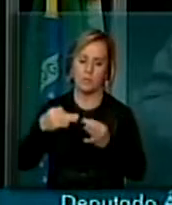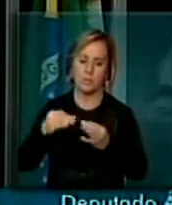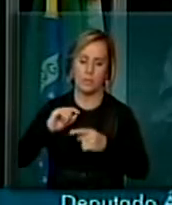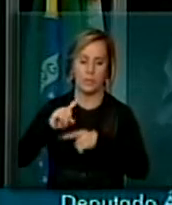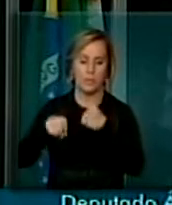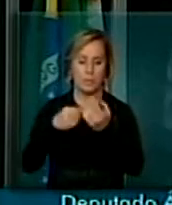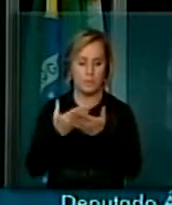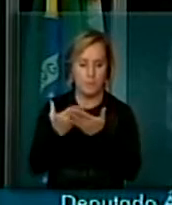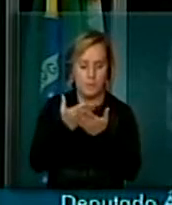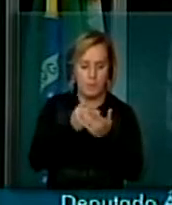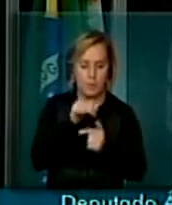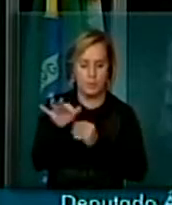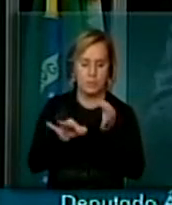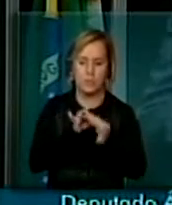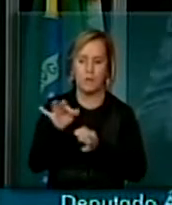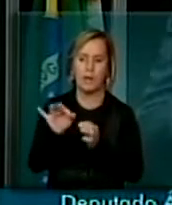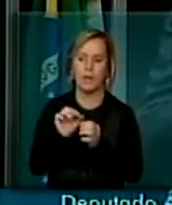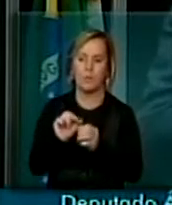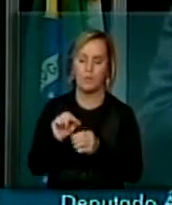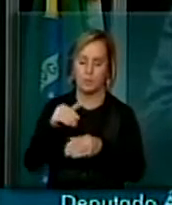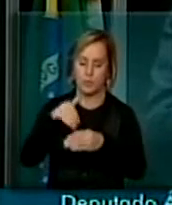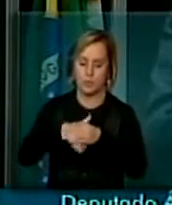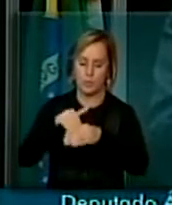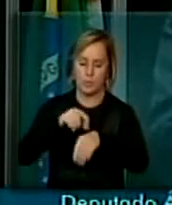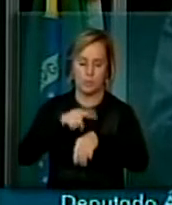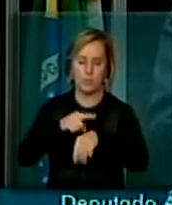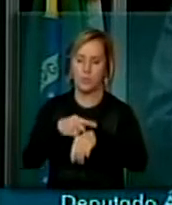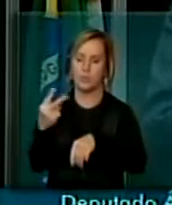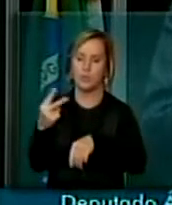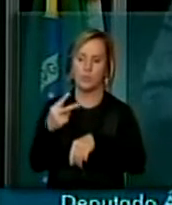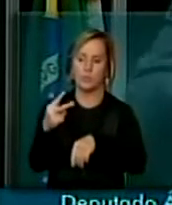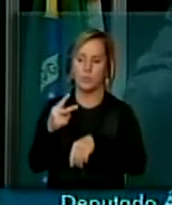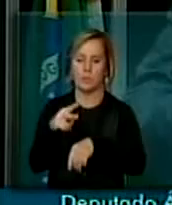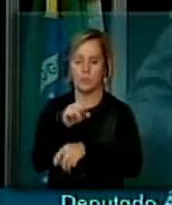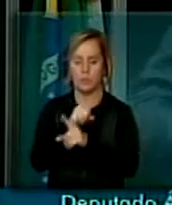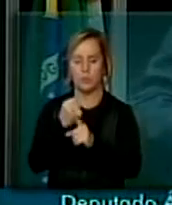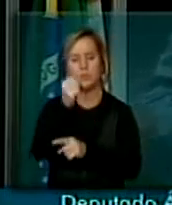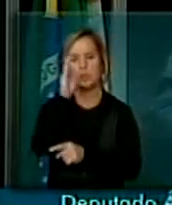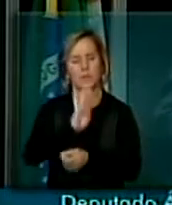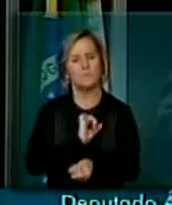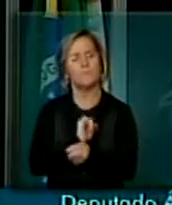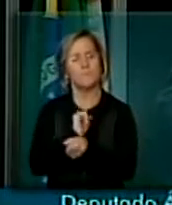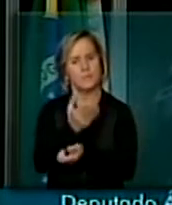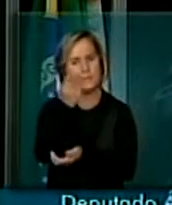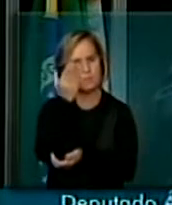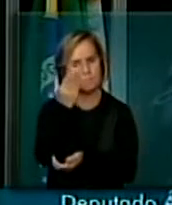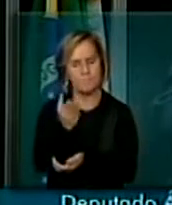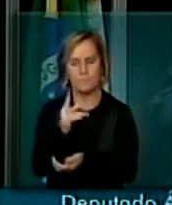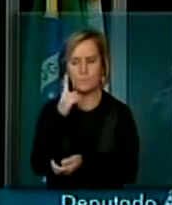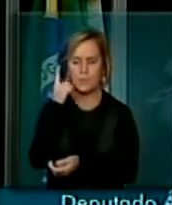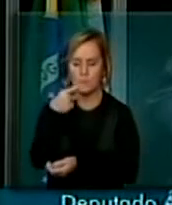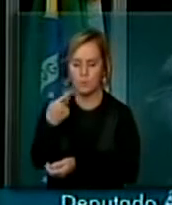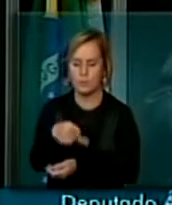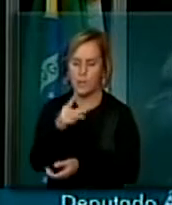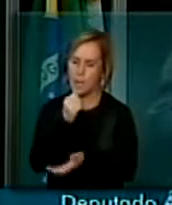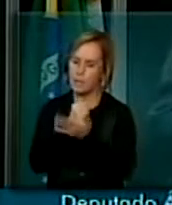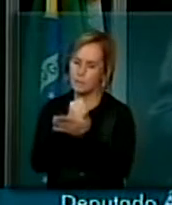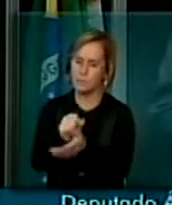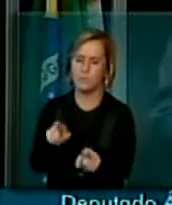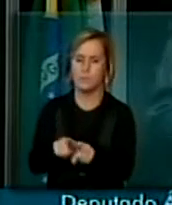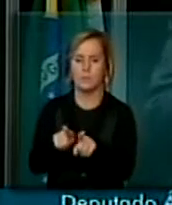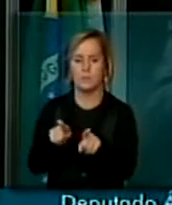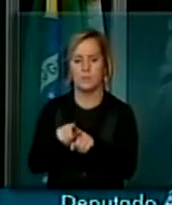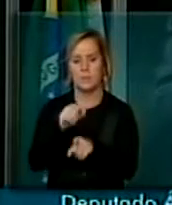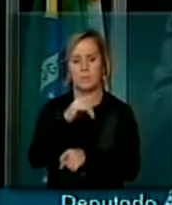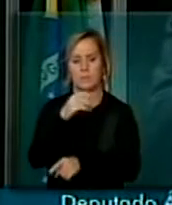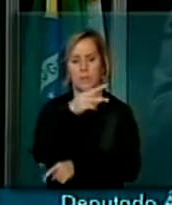depois trabalharmos o segundo turno. É isso que a sociedade brasileira espera. É isso que os deputados que defendem a PEC,